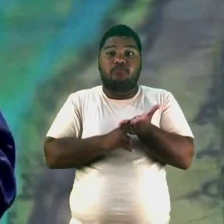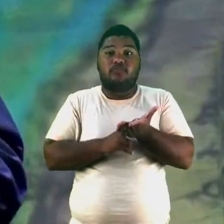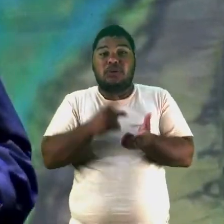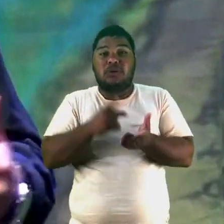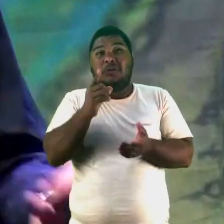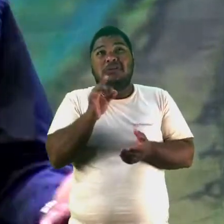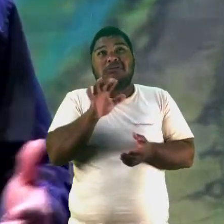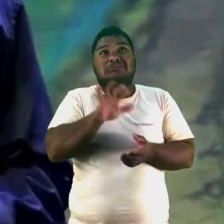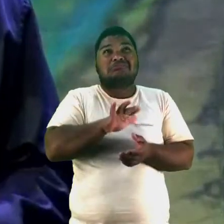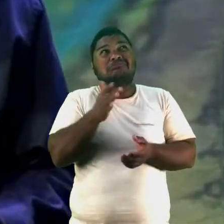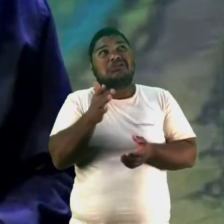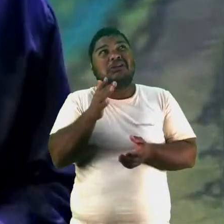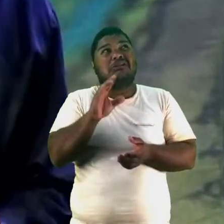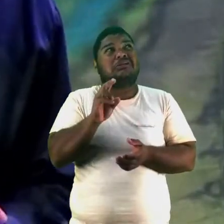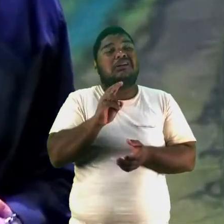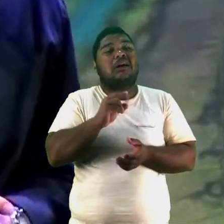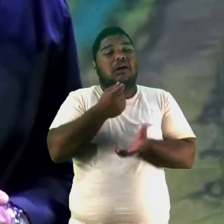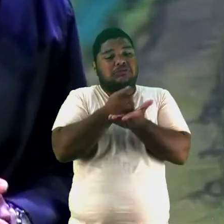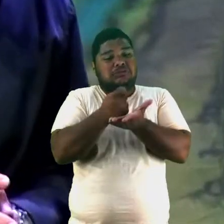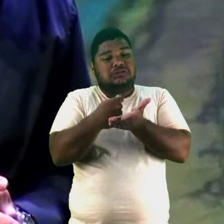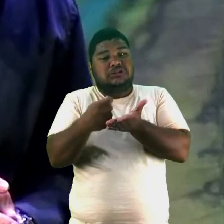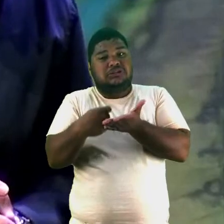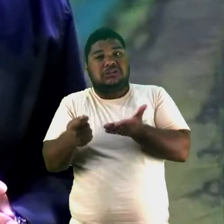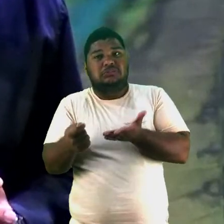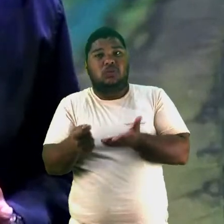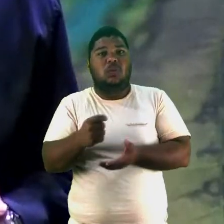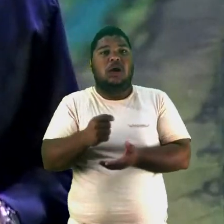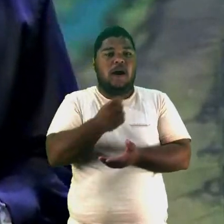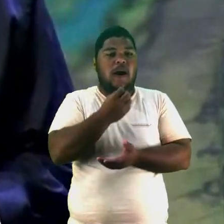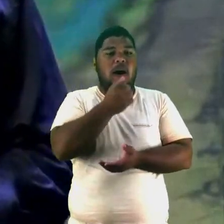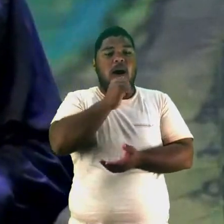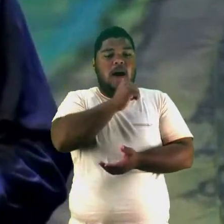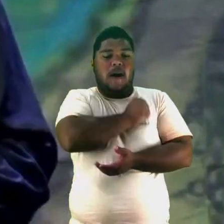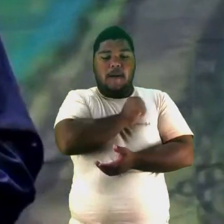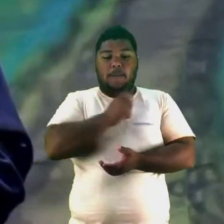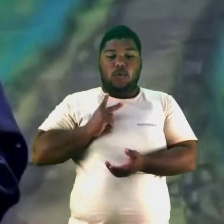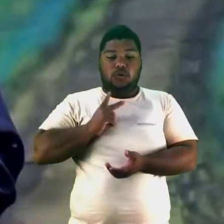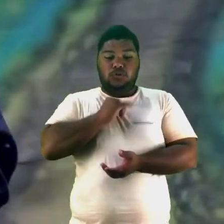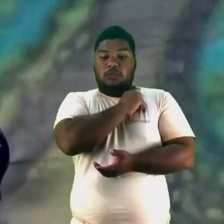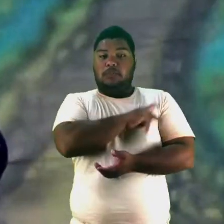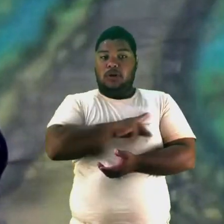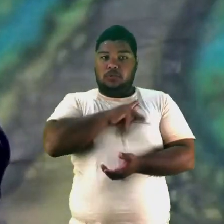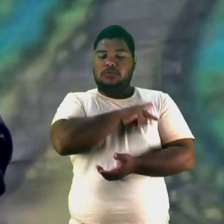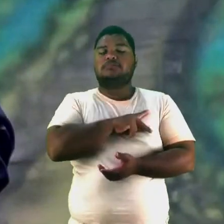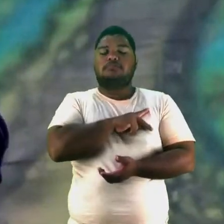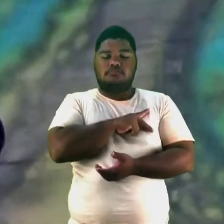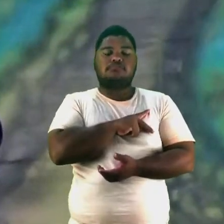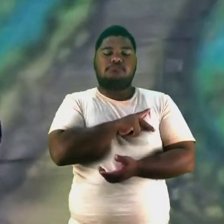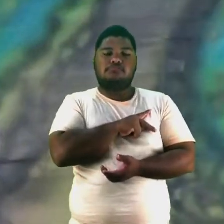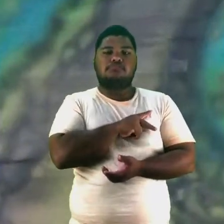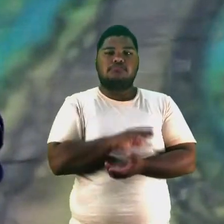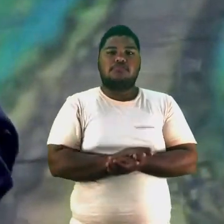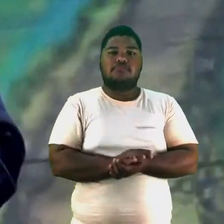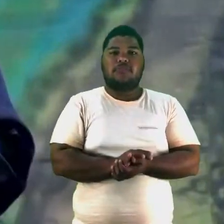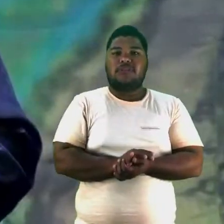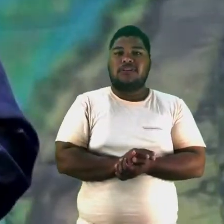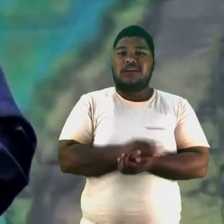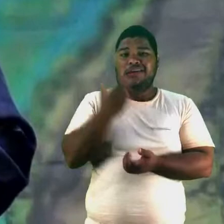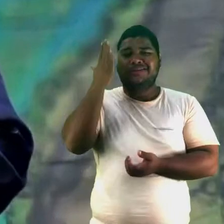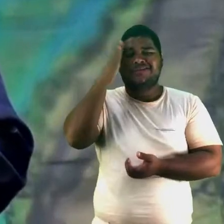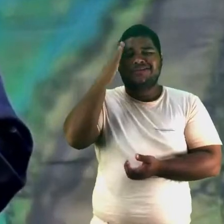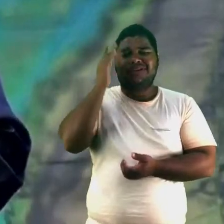ou talvez a última carta escrita pelo apóstolo Paulo. Ele já sabia que ele iria